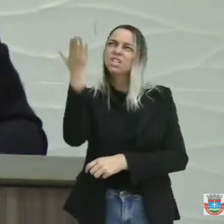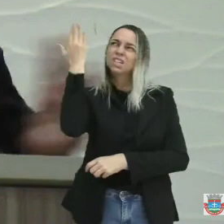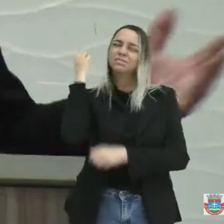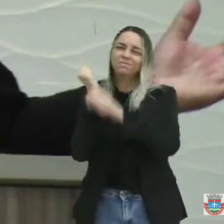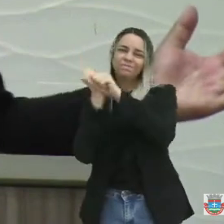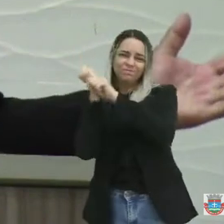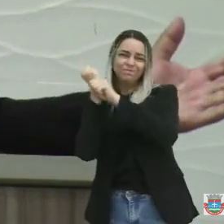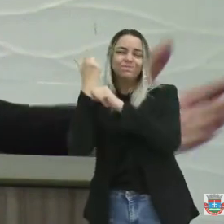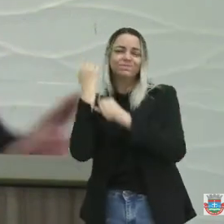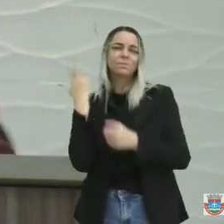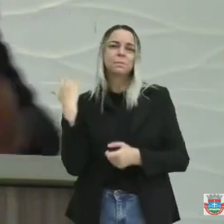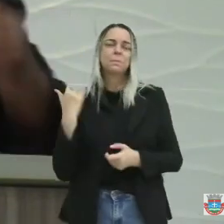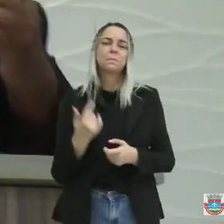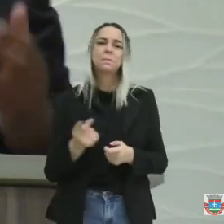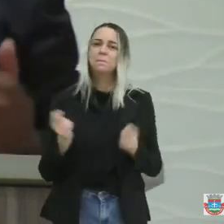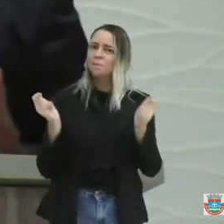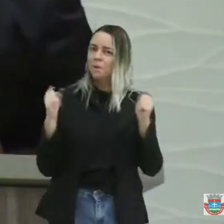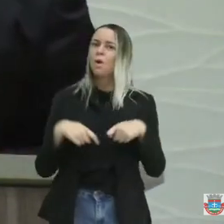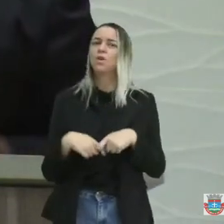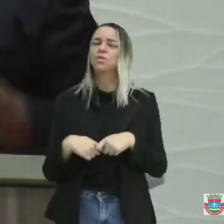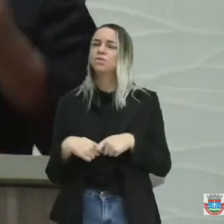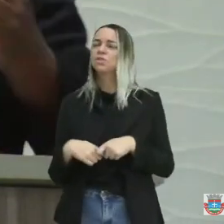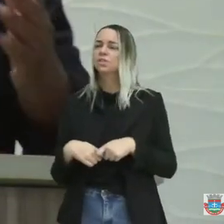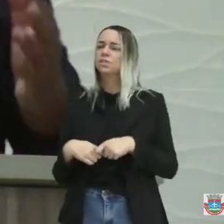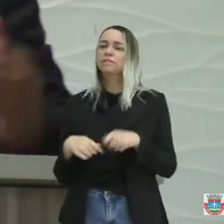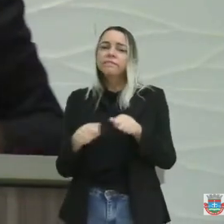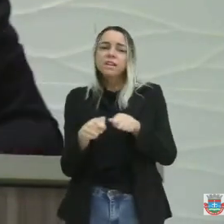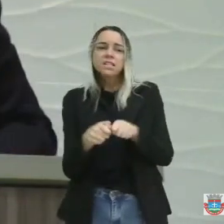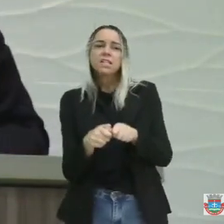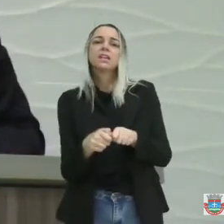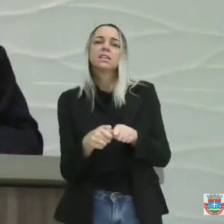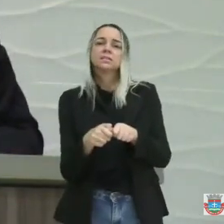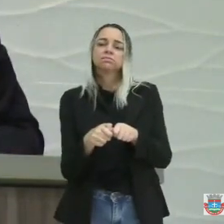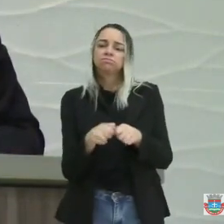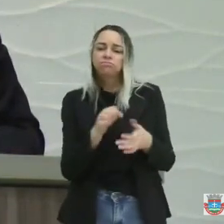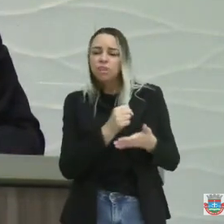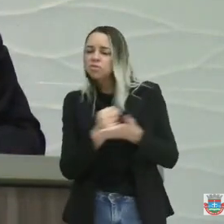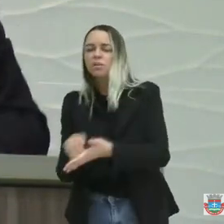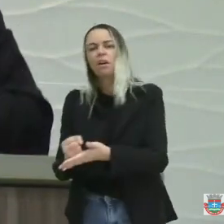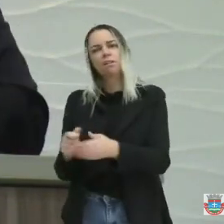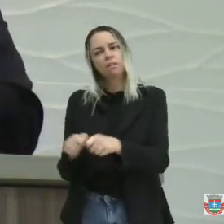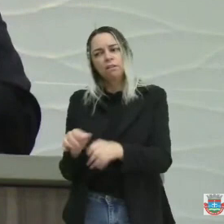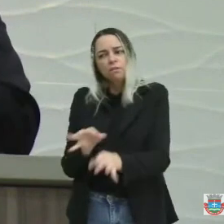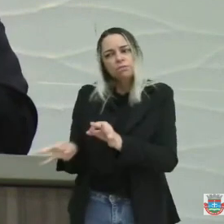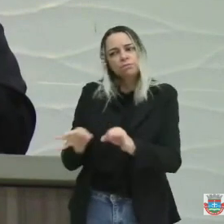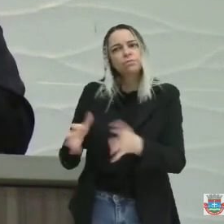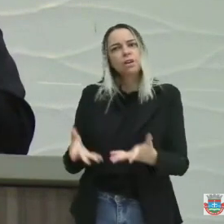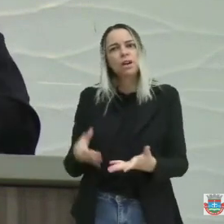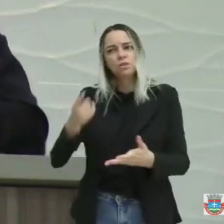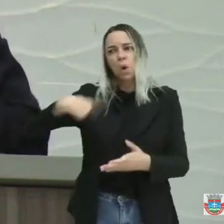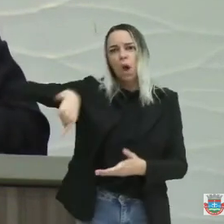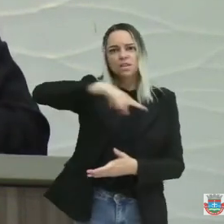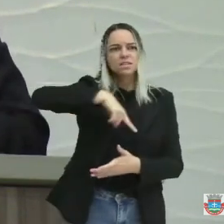Não é nada demais, já que a máquina está descendo. Vamos fazer o serviço? Para a gente não estar aqui